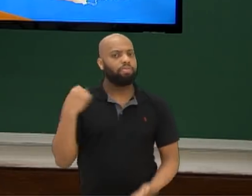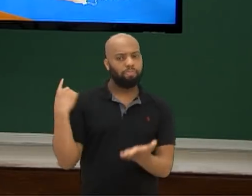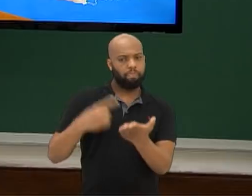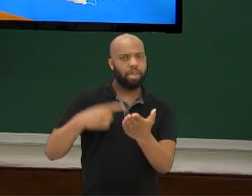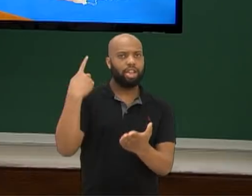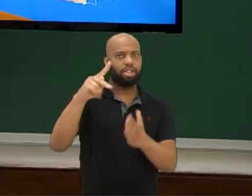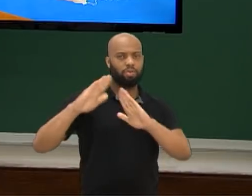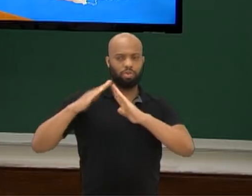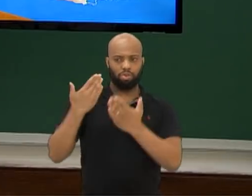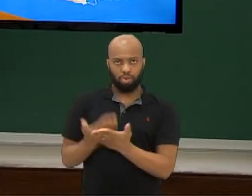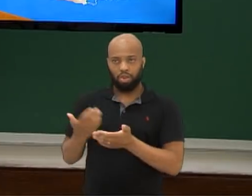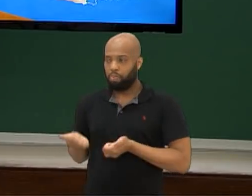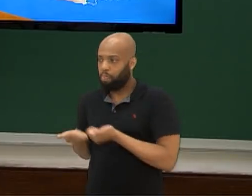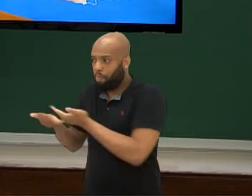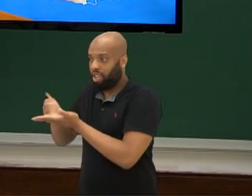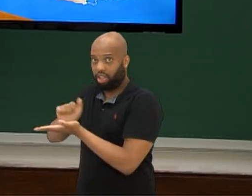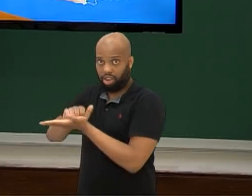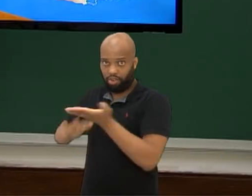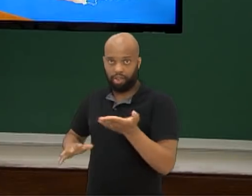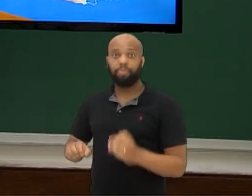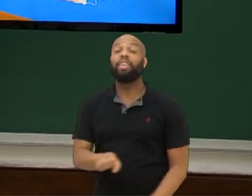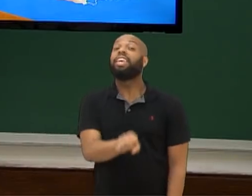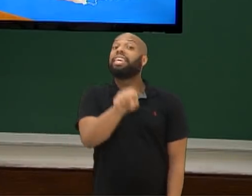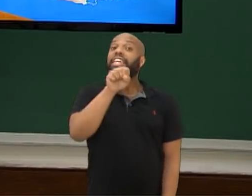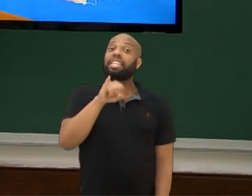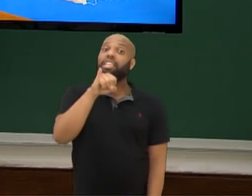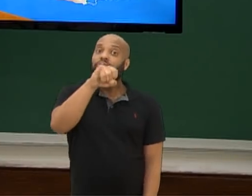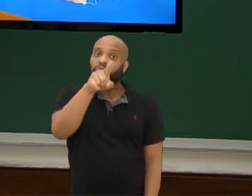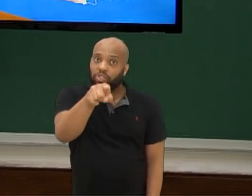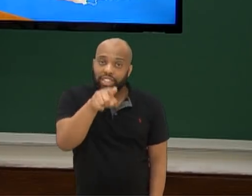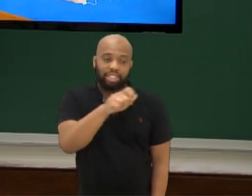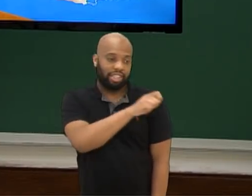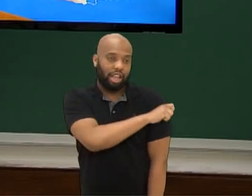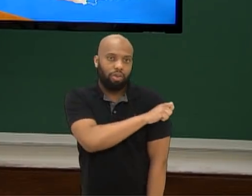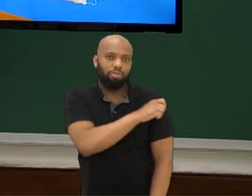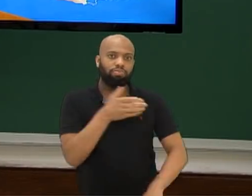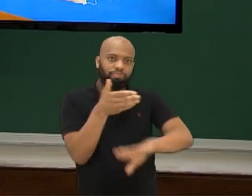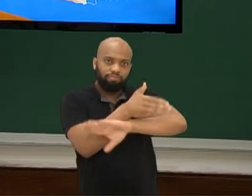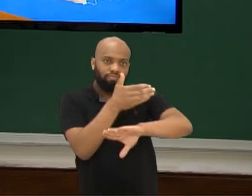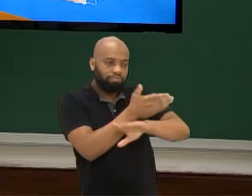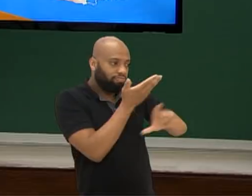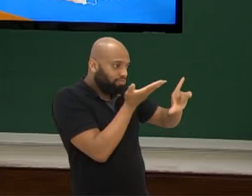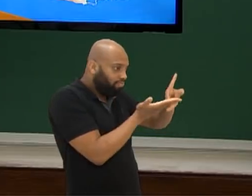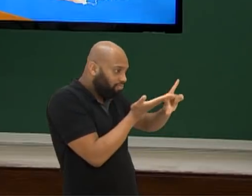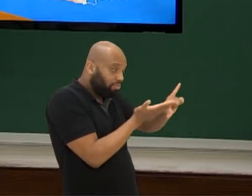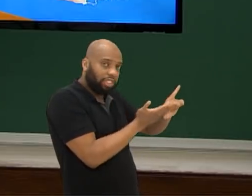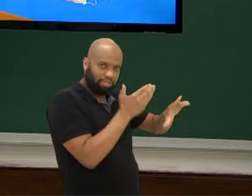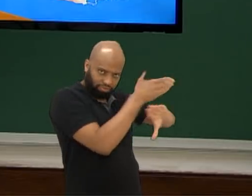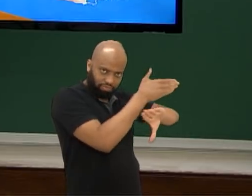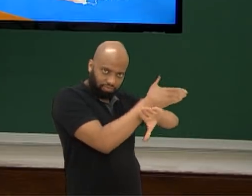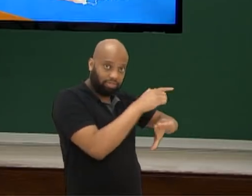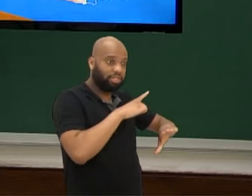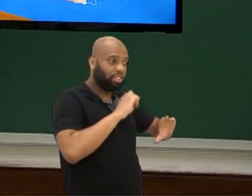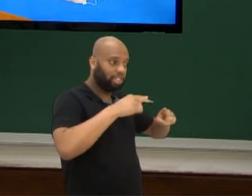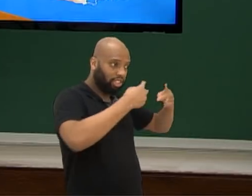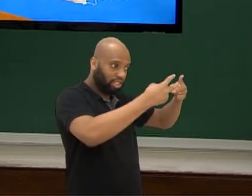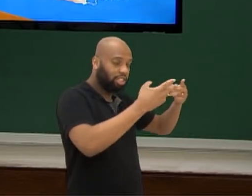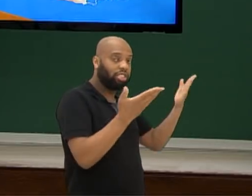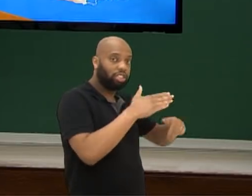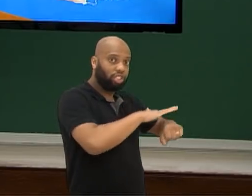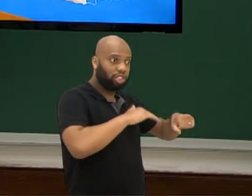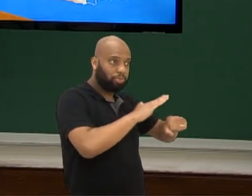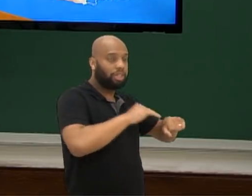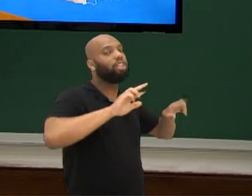sua escola para entregar essas atividades. E se você está assistindo as aulas pelo Classroom, não esqueça que a chamada agora